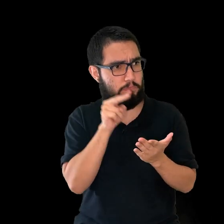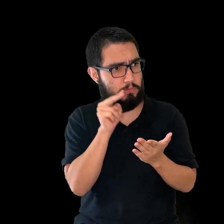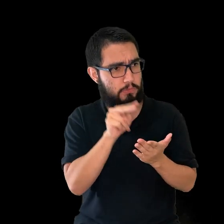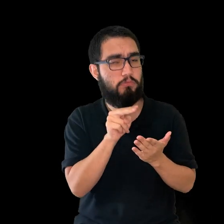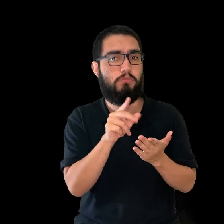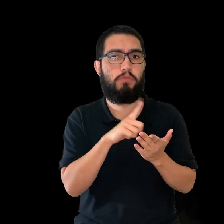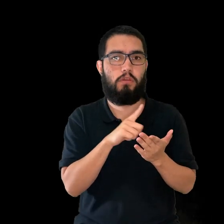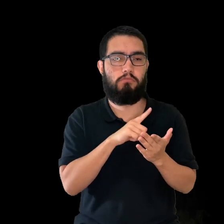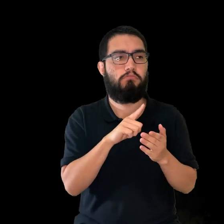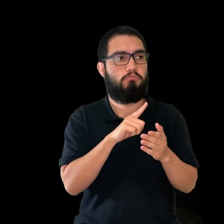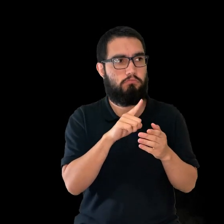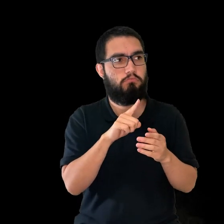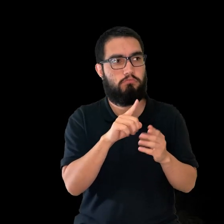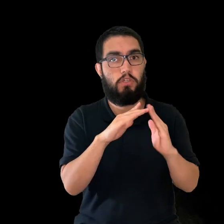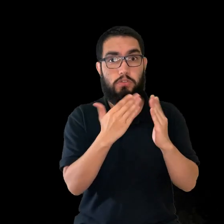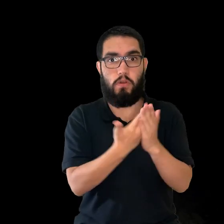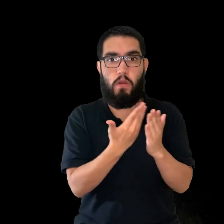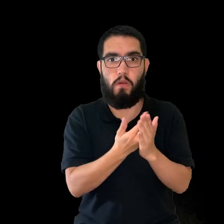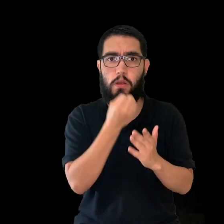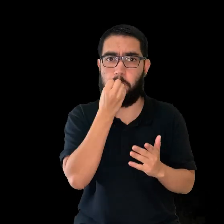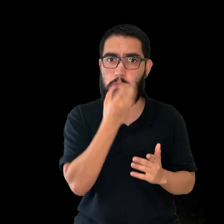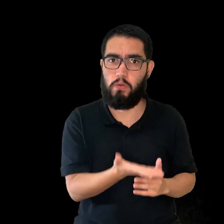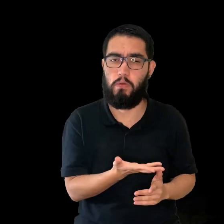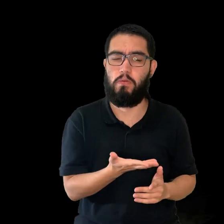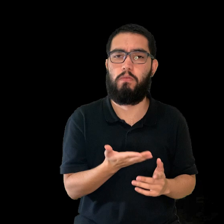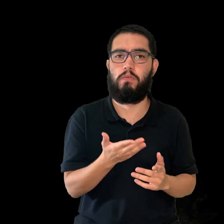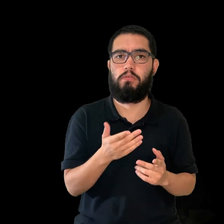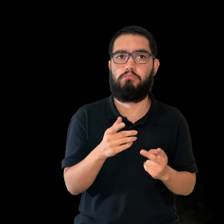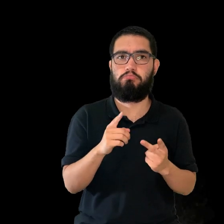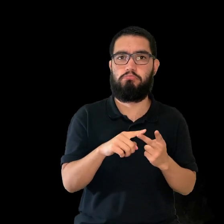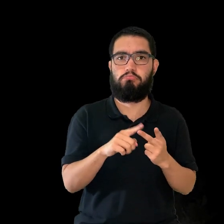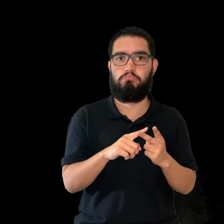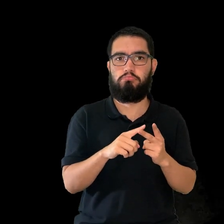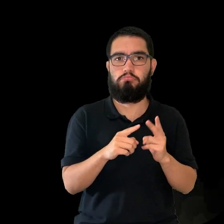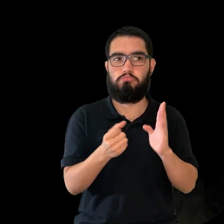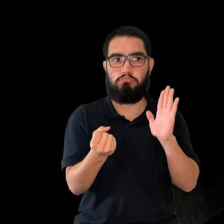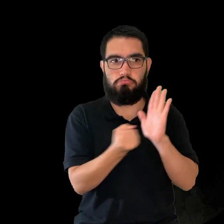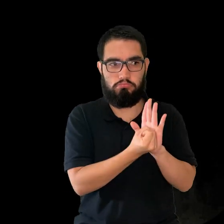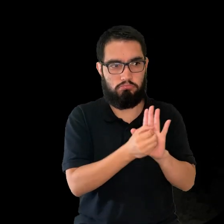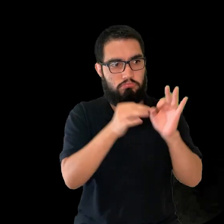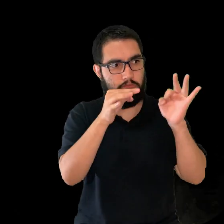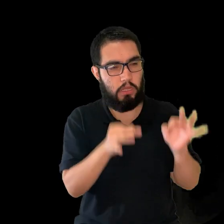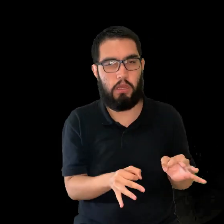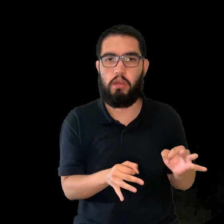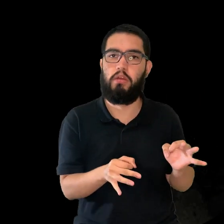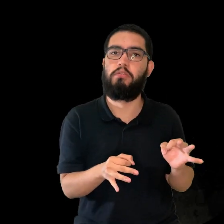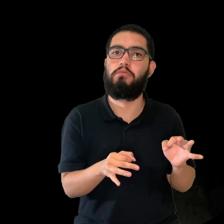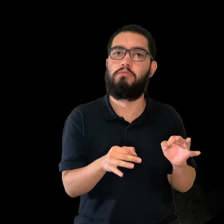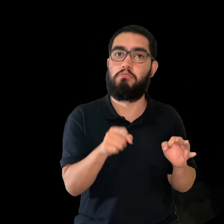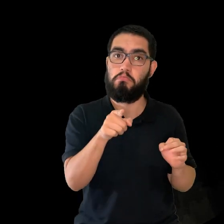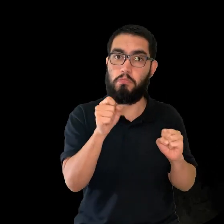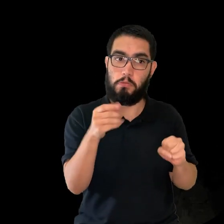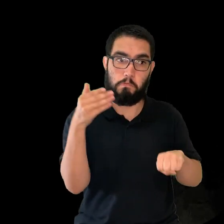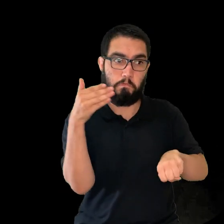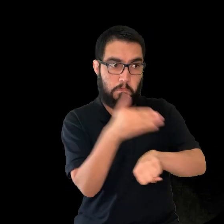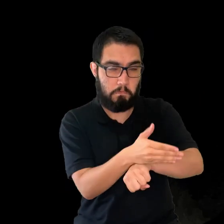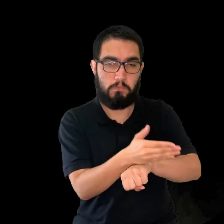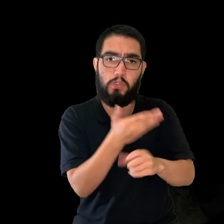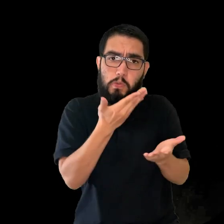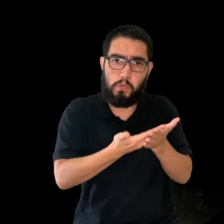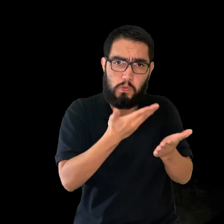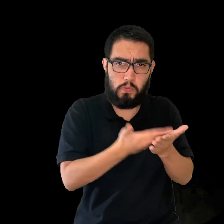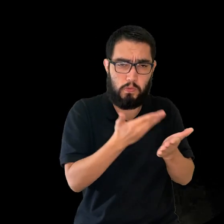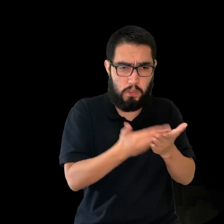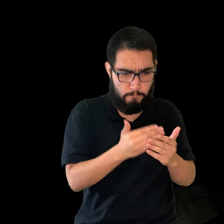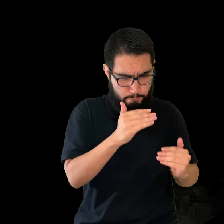surdos, são escolas bem conceituadas, bem renomeadas, onde você vai conseguir de fato estudar e aprender